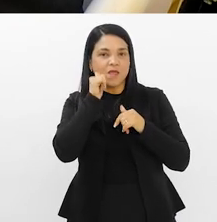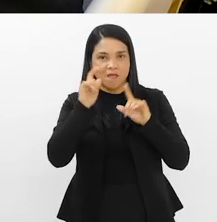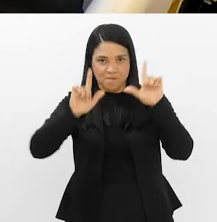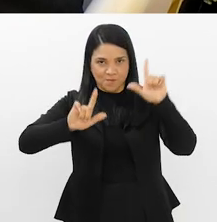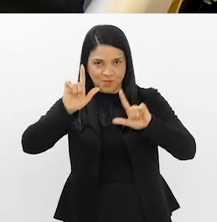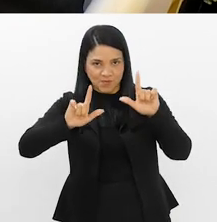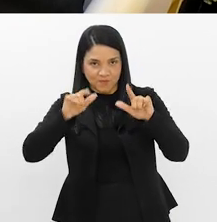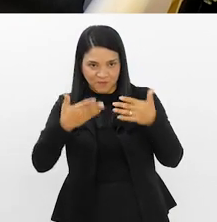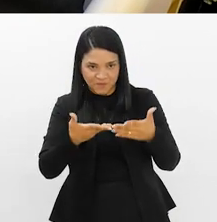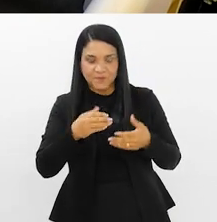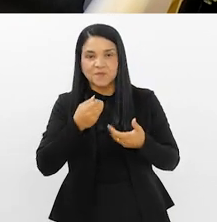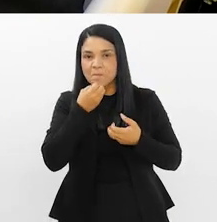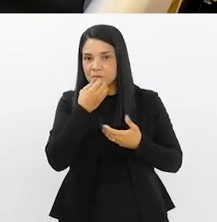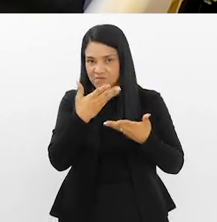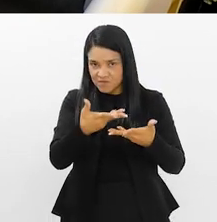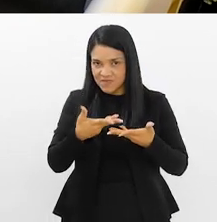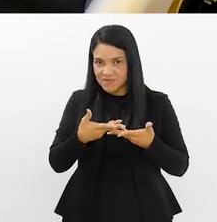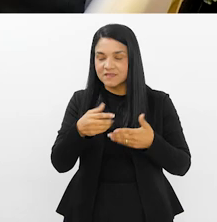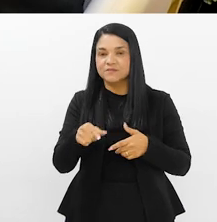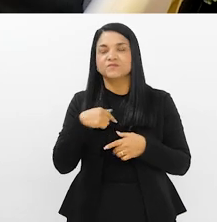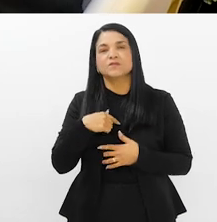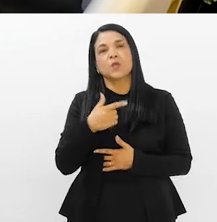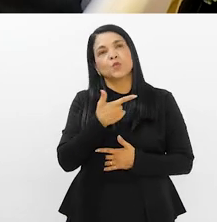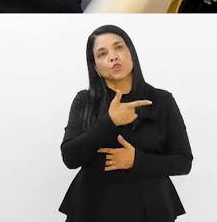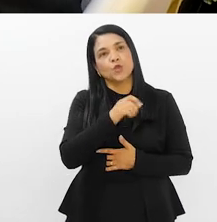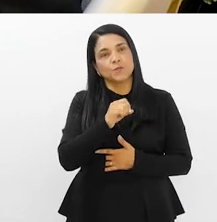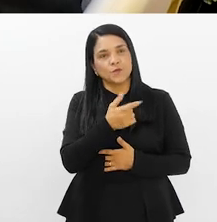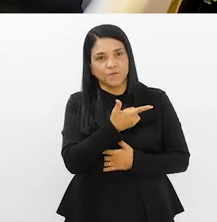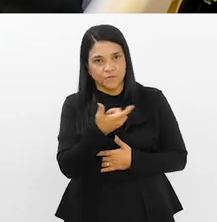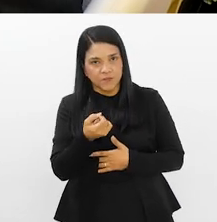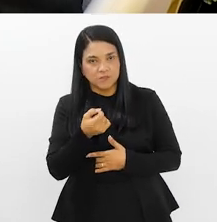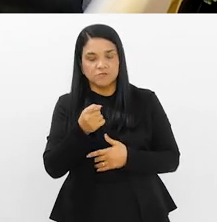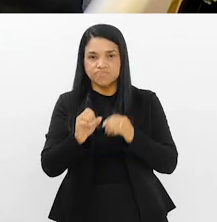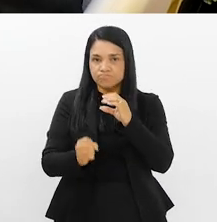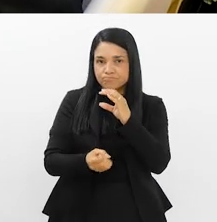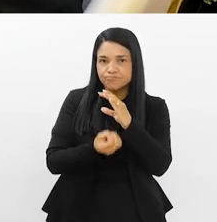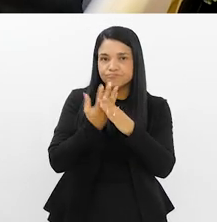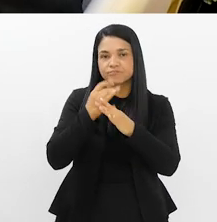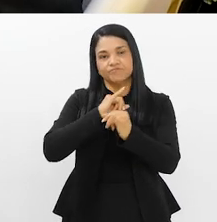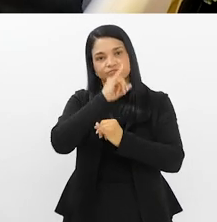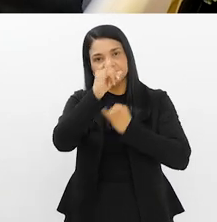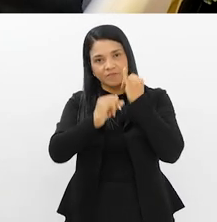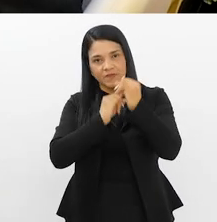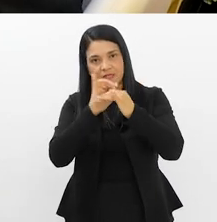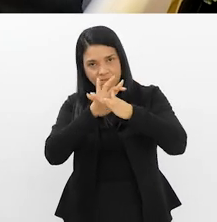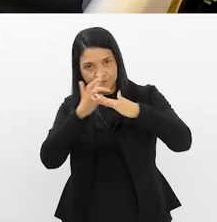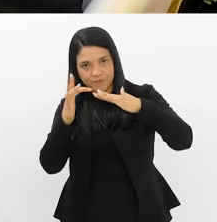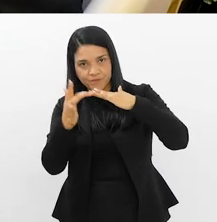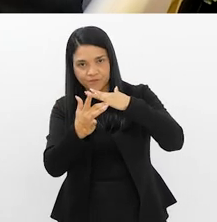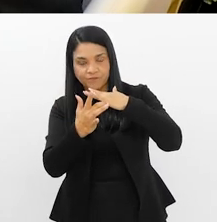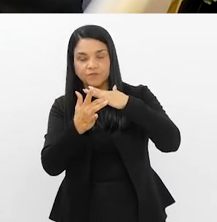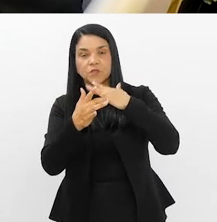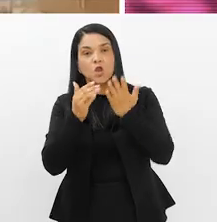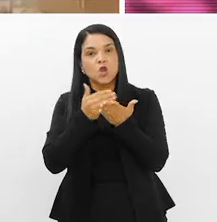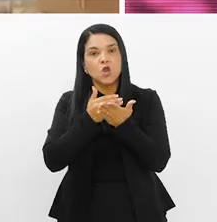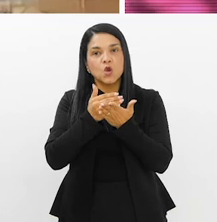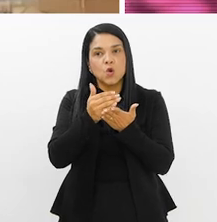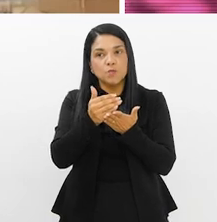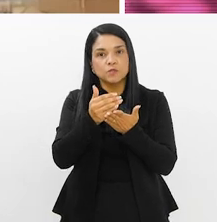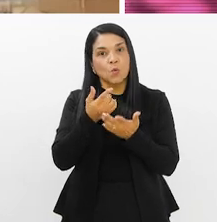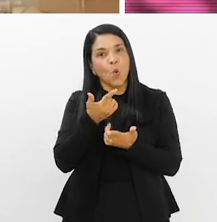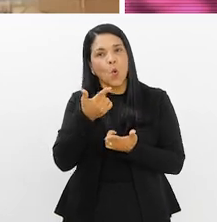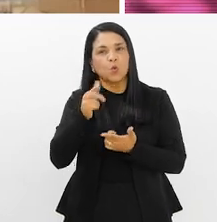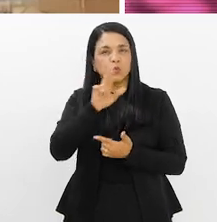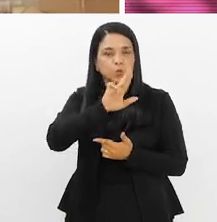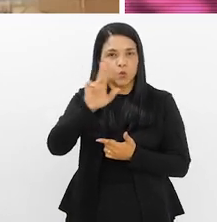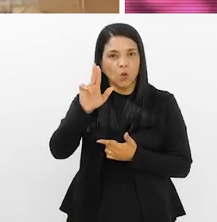Obrigada. Então, eu resolvi em 2020 criar esse canal. Ele inicialmente ele começou com